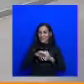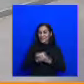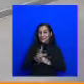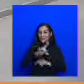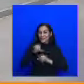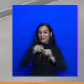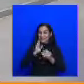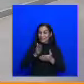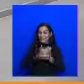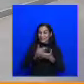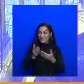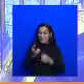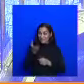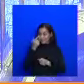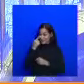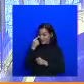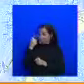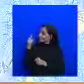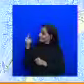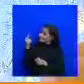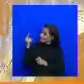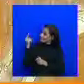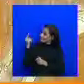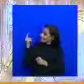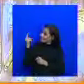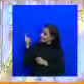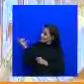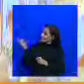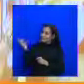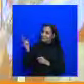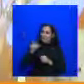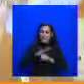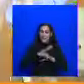O sorteio vai começar, bolas posicionadas, valendo!